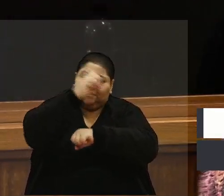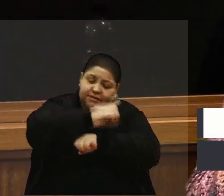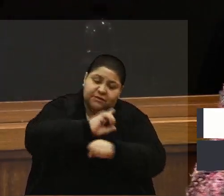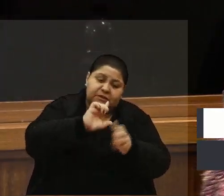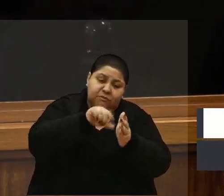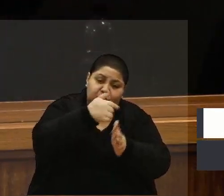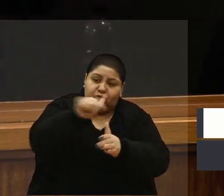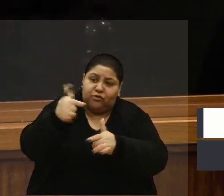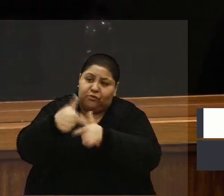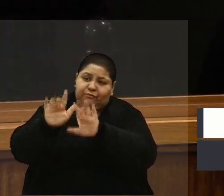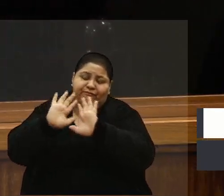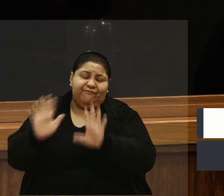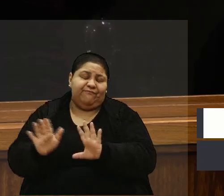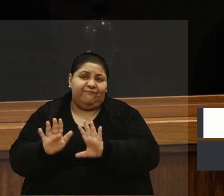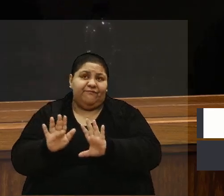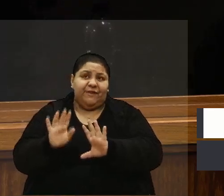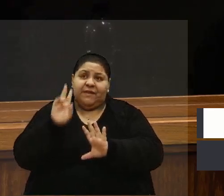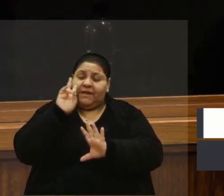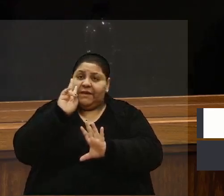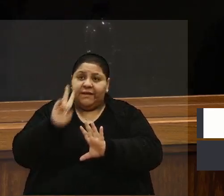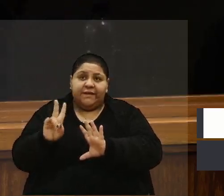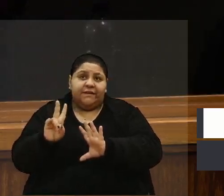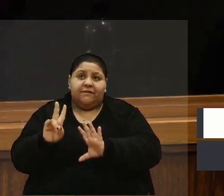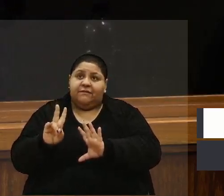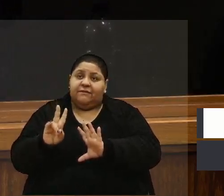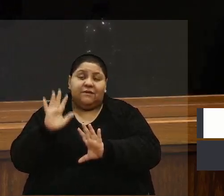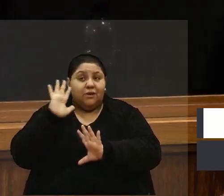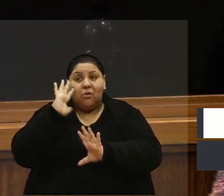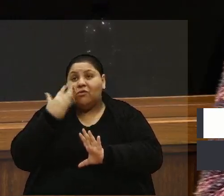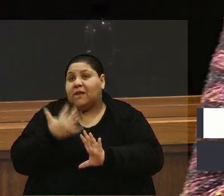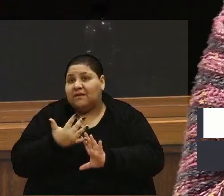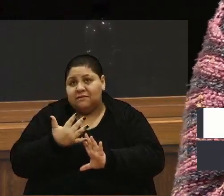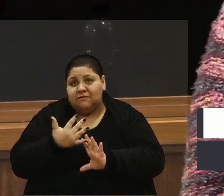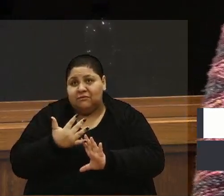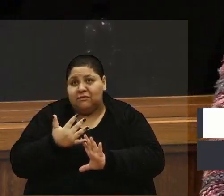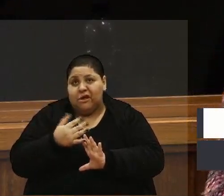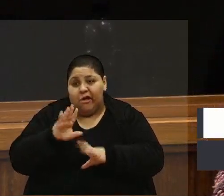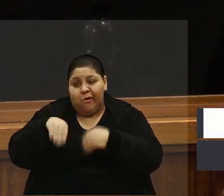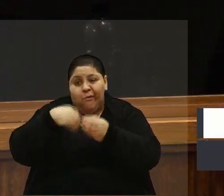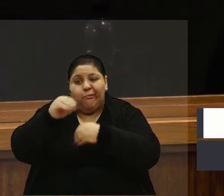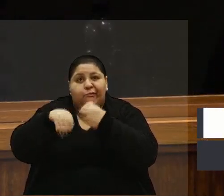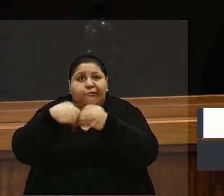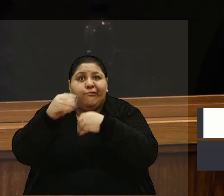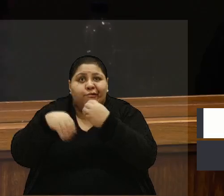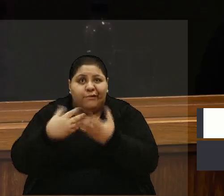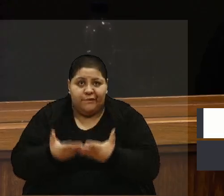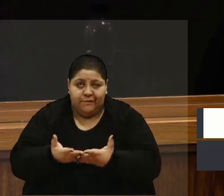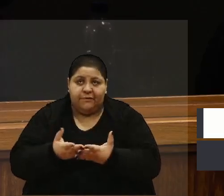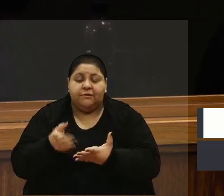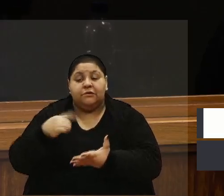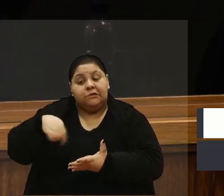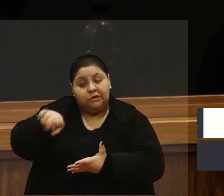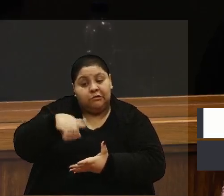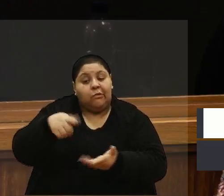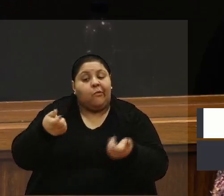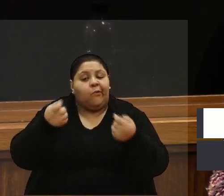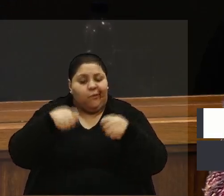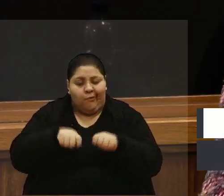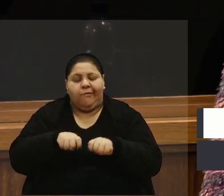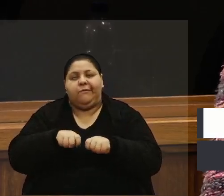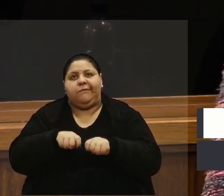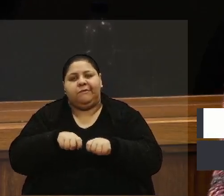outro problema, quando a gente vê, as coisas não acontecem. Então, é isso. Nós